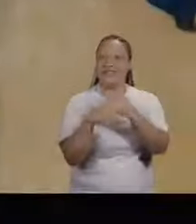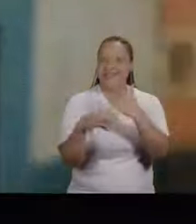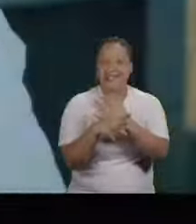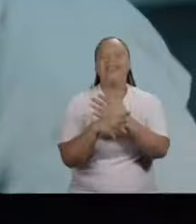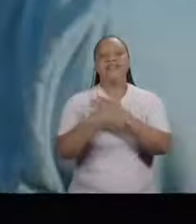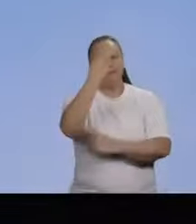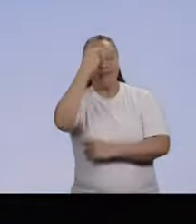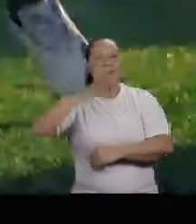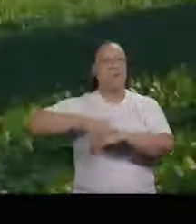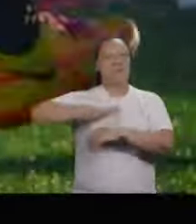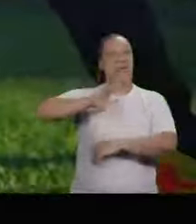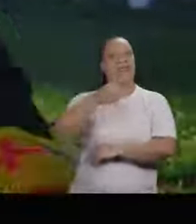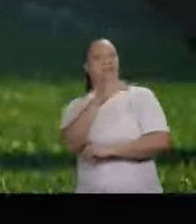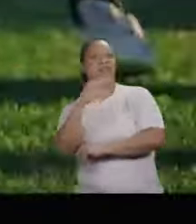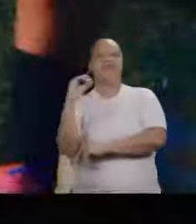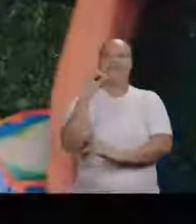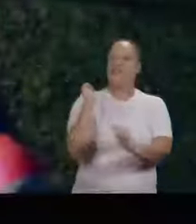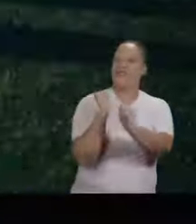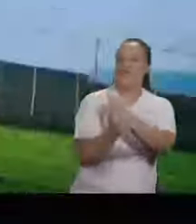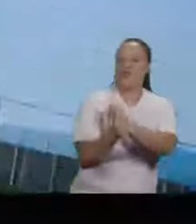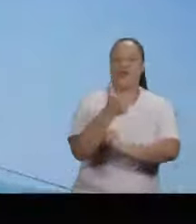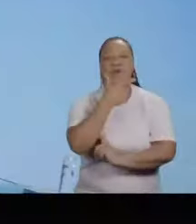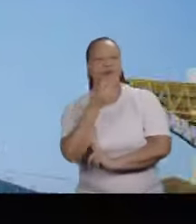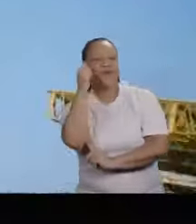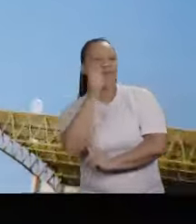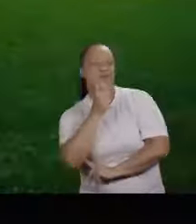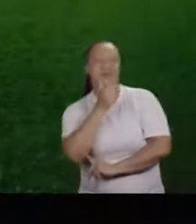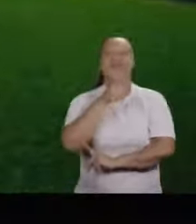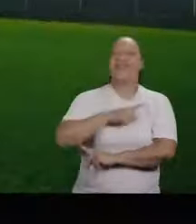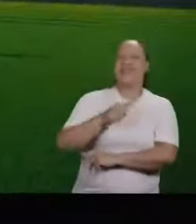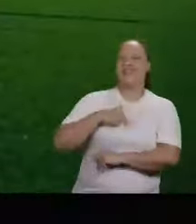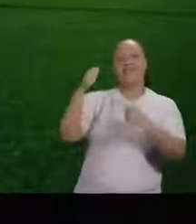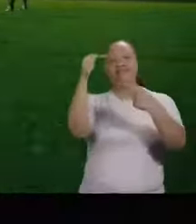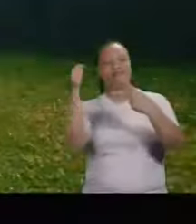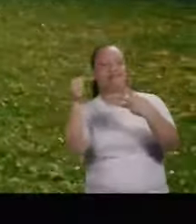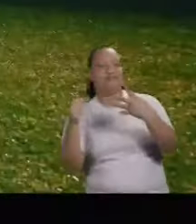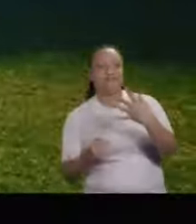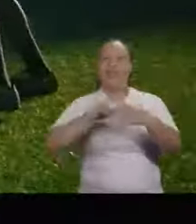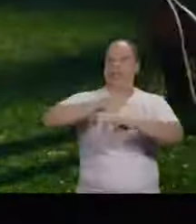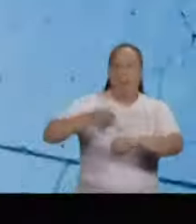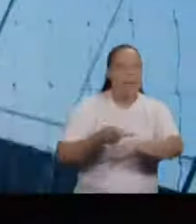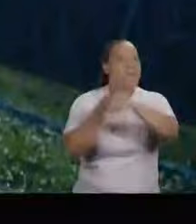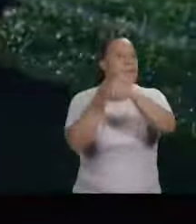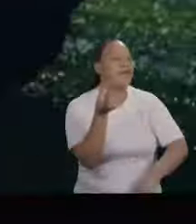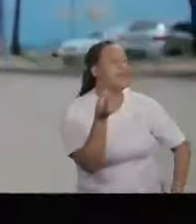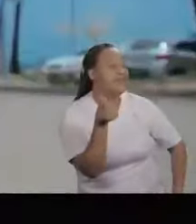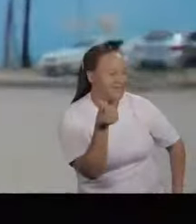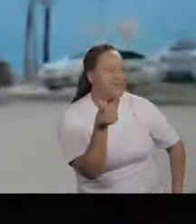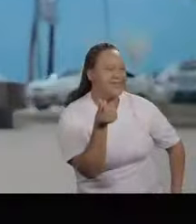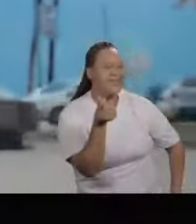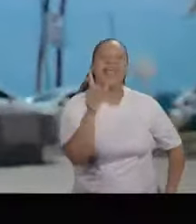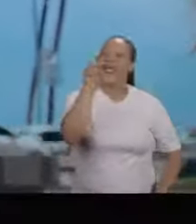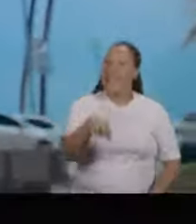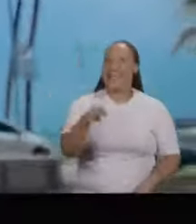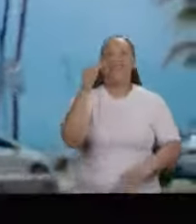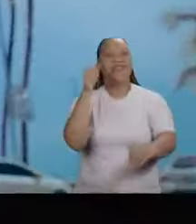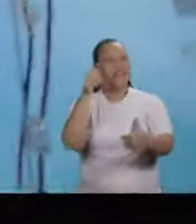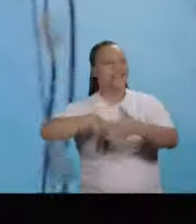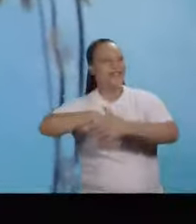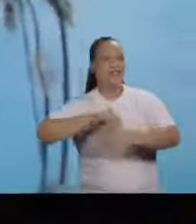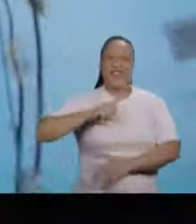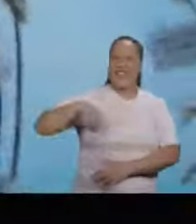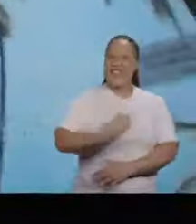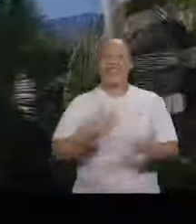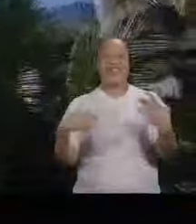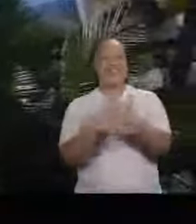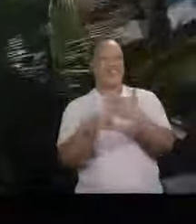nossa cidade. Serão mais de 700 jogos nas categorias feminino, masculino livre e masculino sub-18, com premiação em dinheiro.